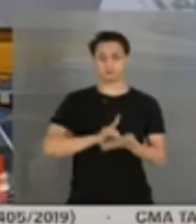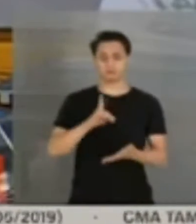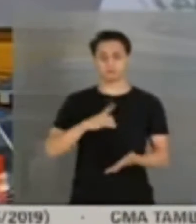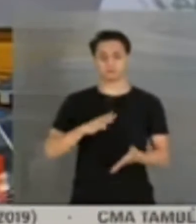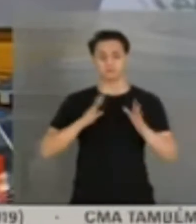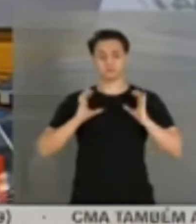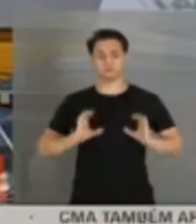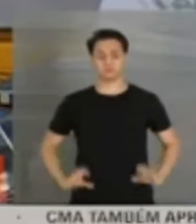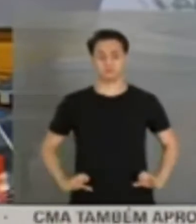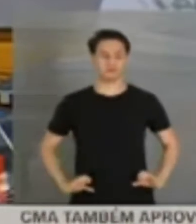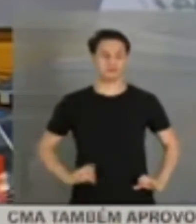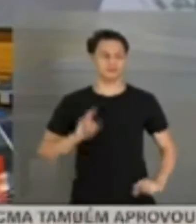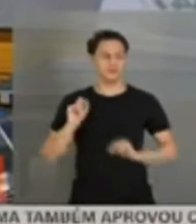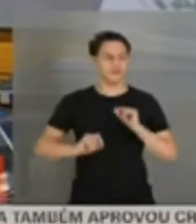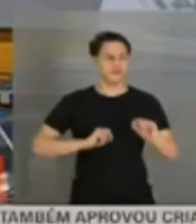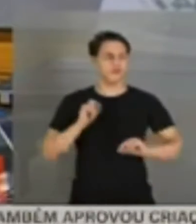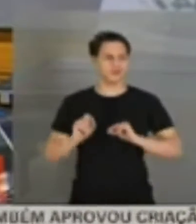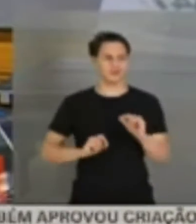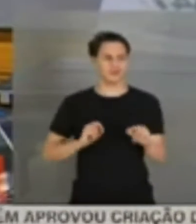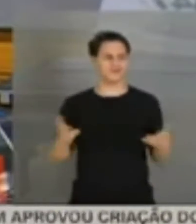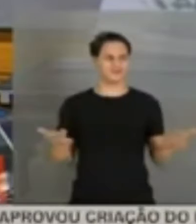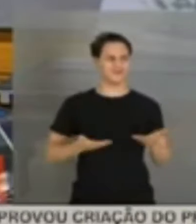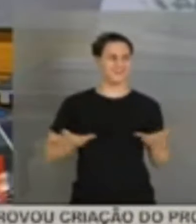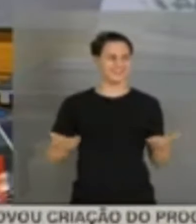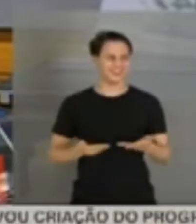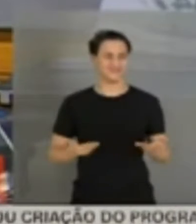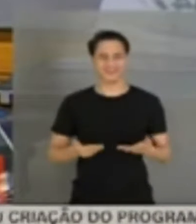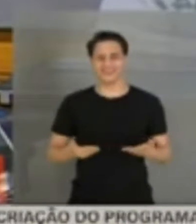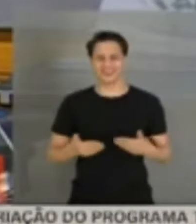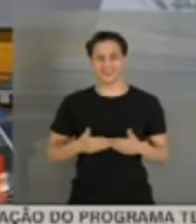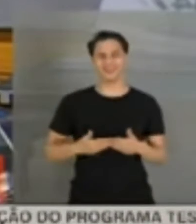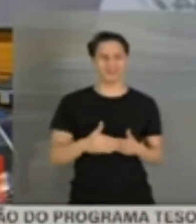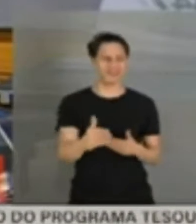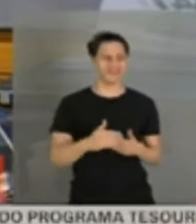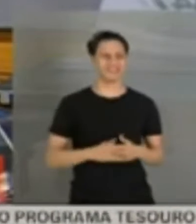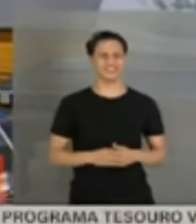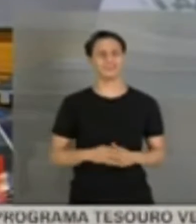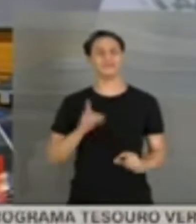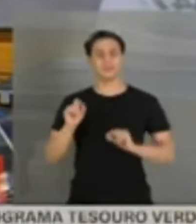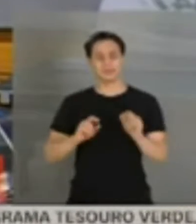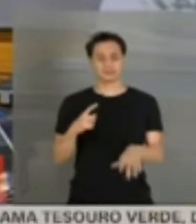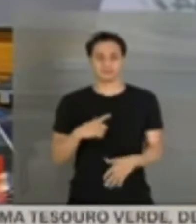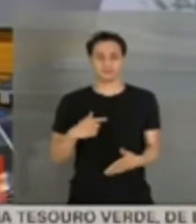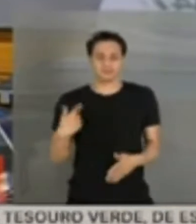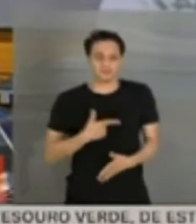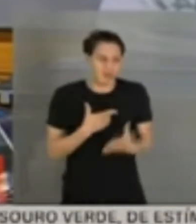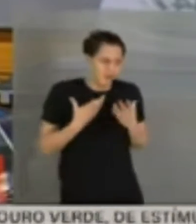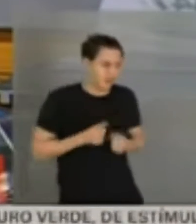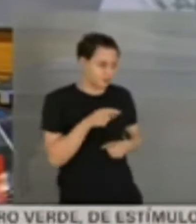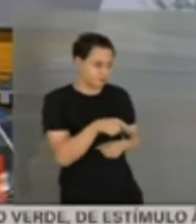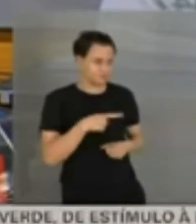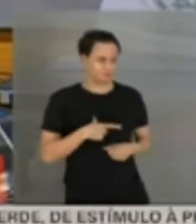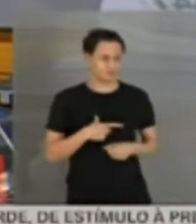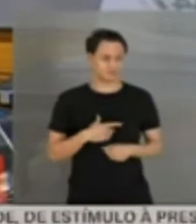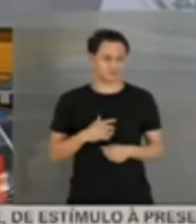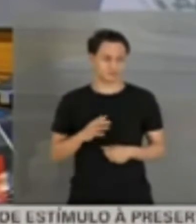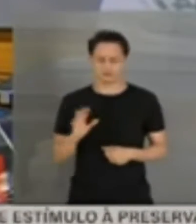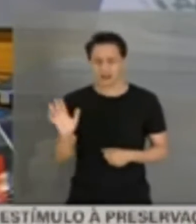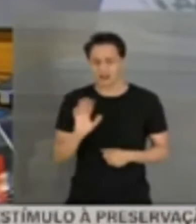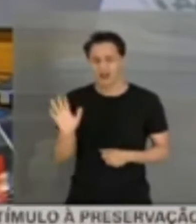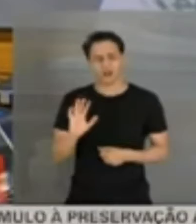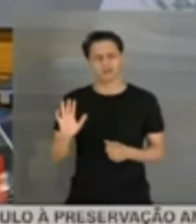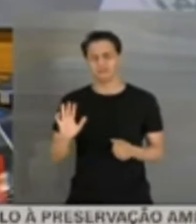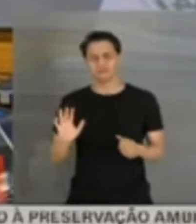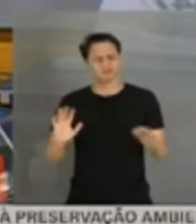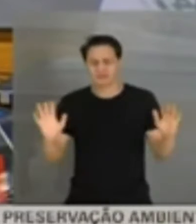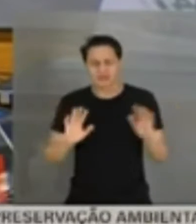é uma inversão da lógica representativa. Não dá. Não dá.